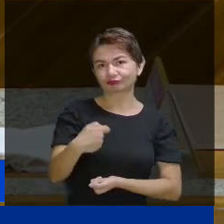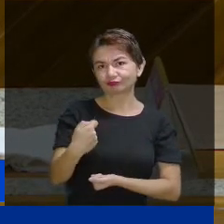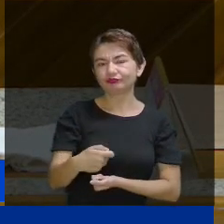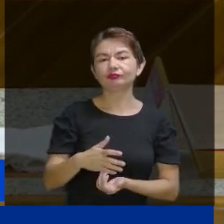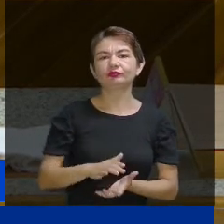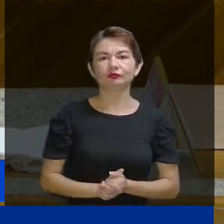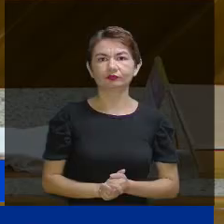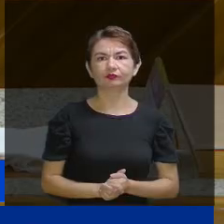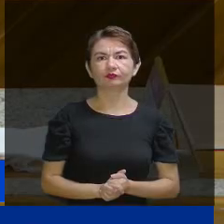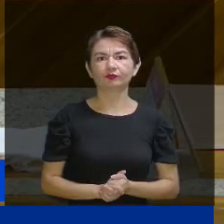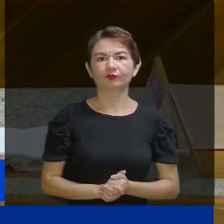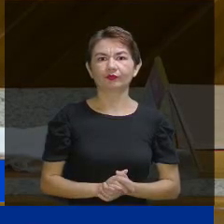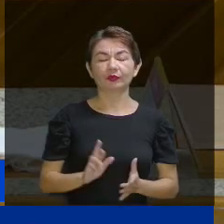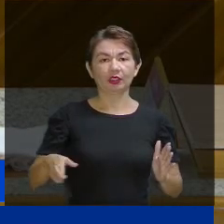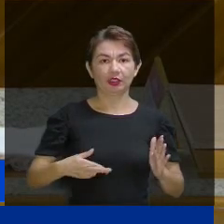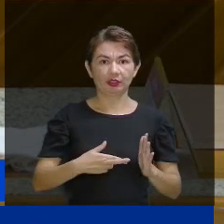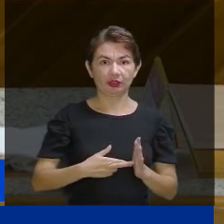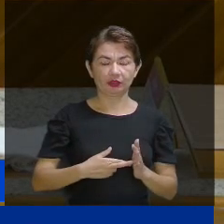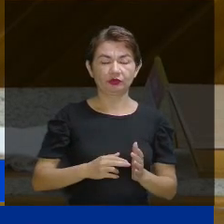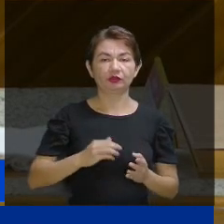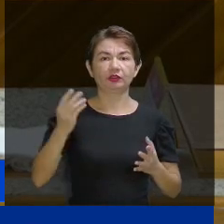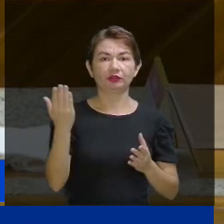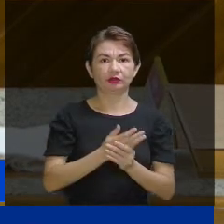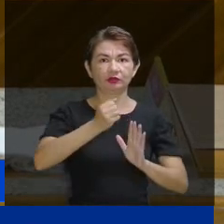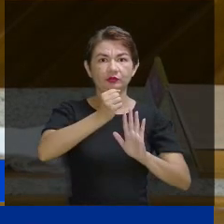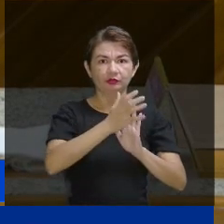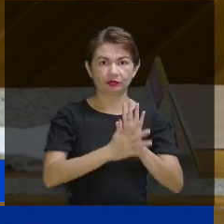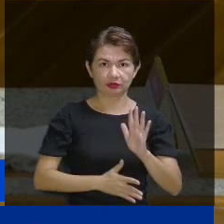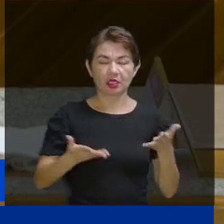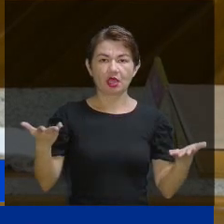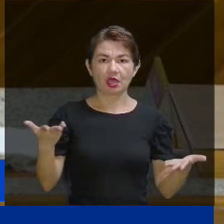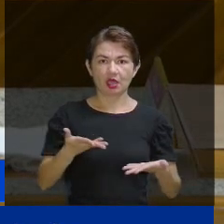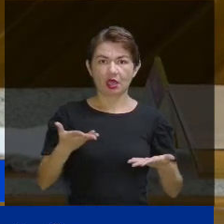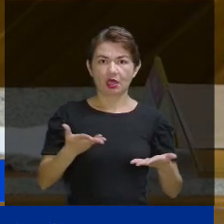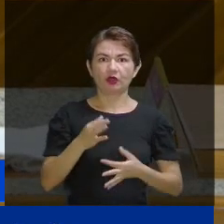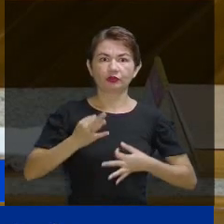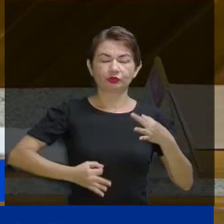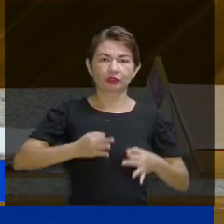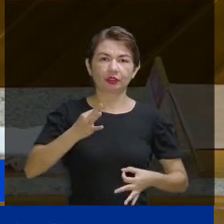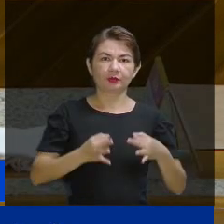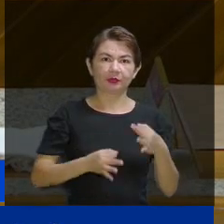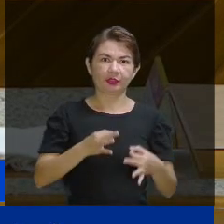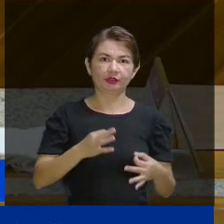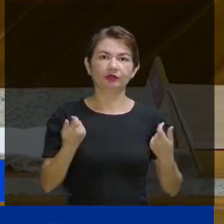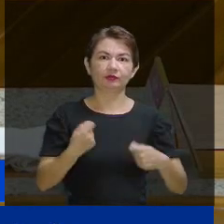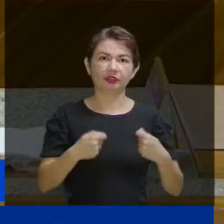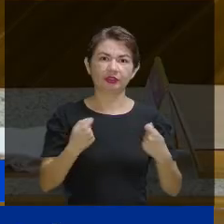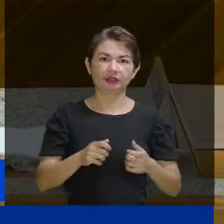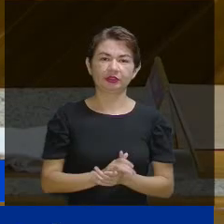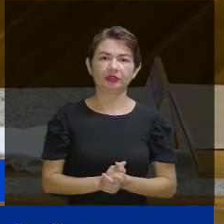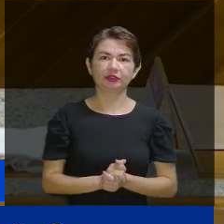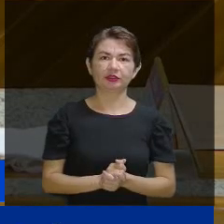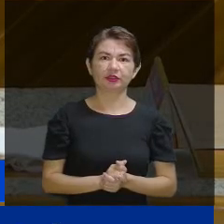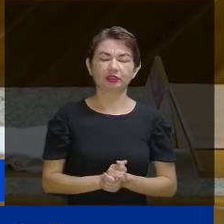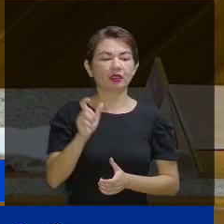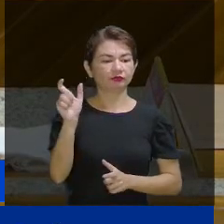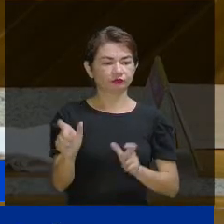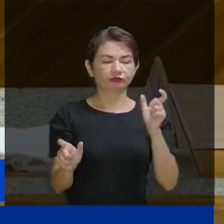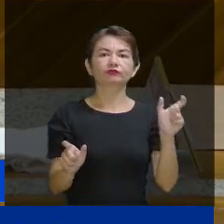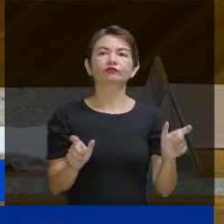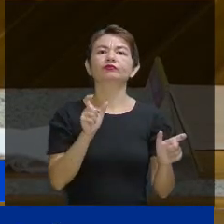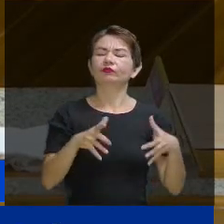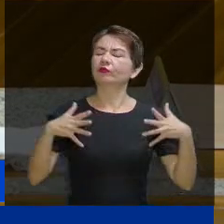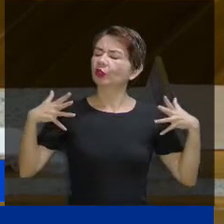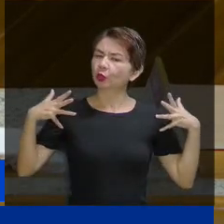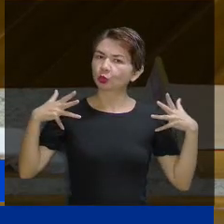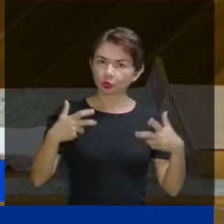relatoria 2 embargos e que nesses embargos, quando vier o julgamento, necessariamente as partes